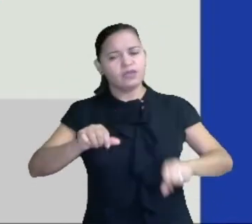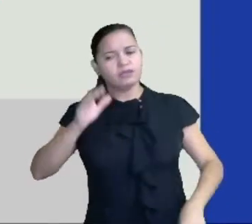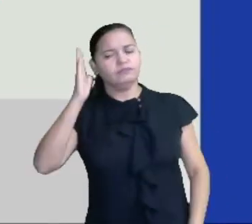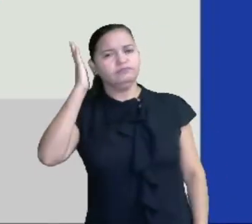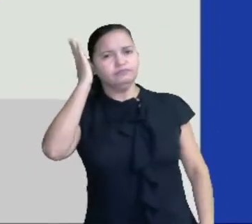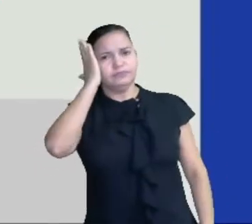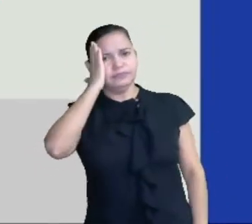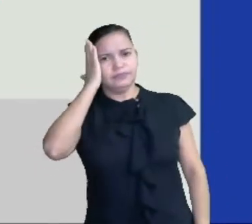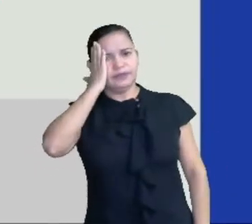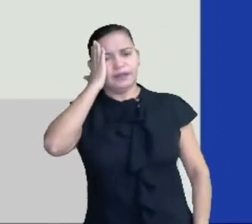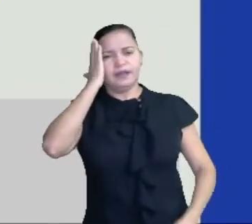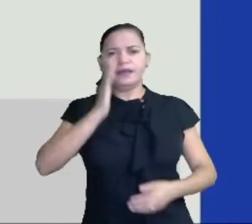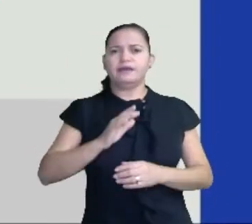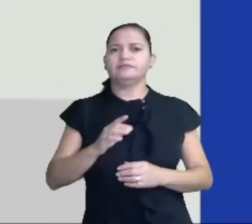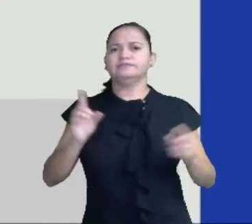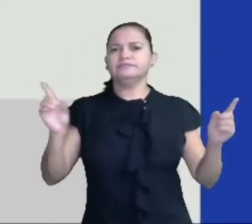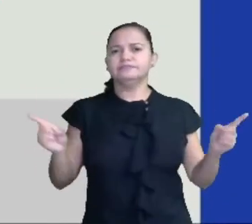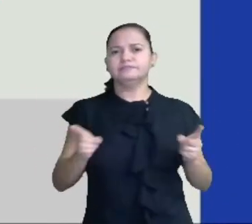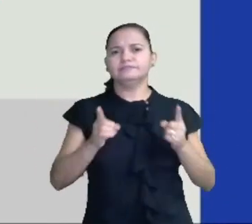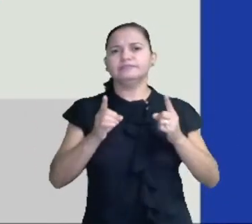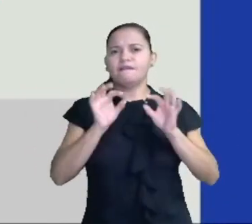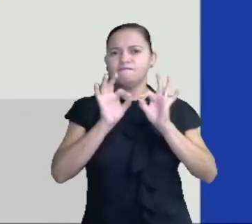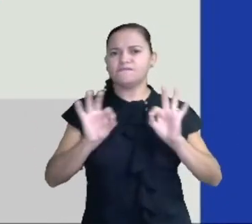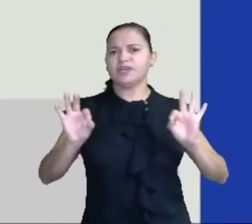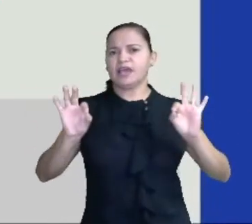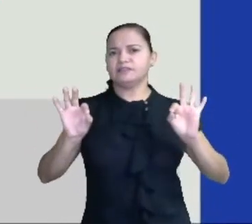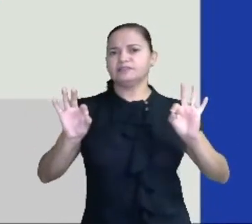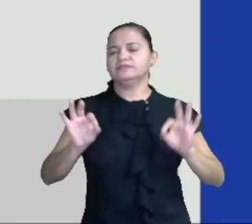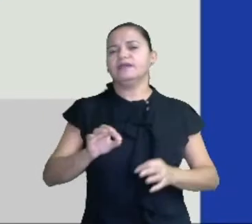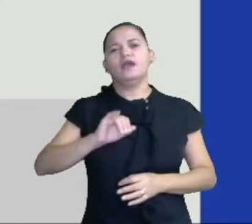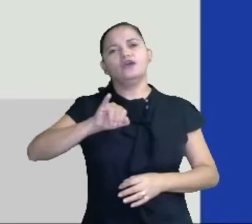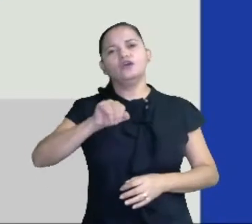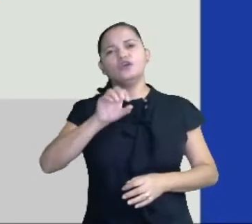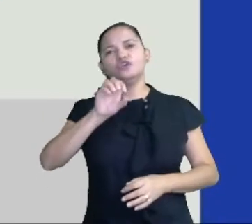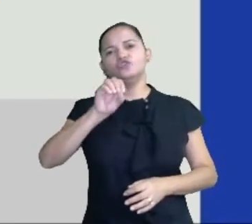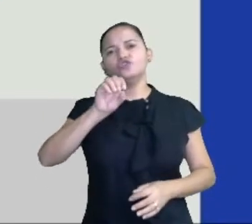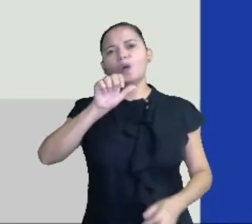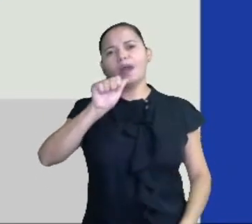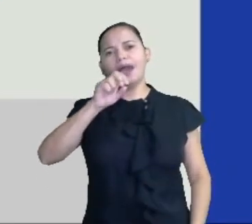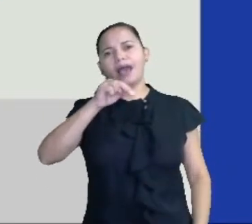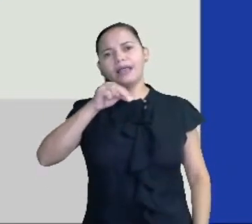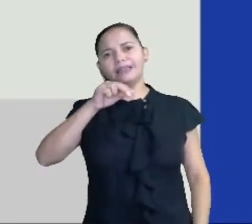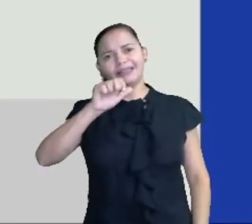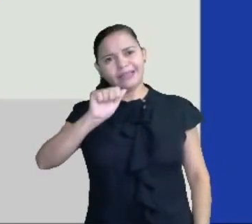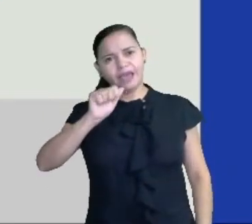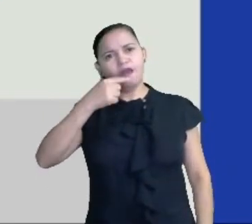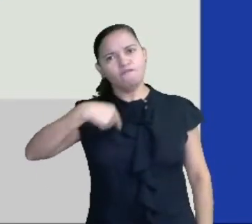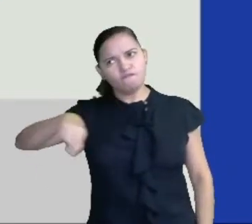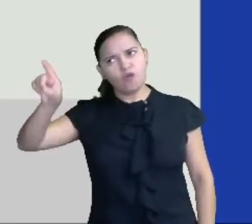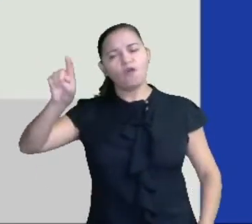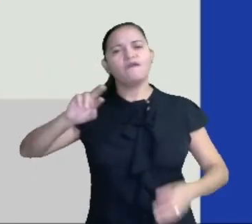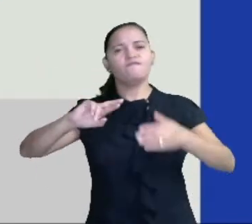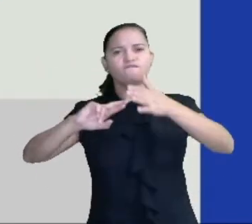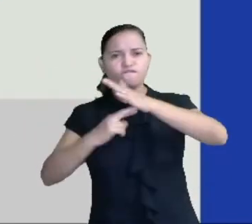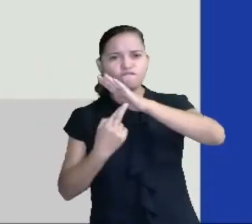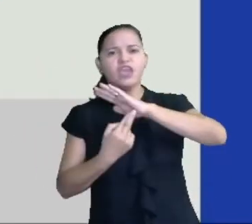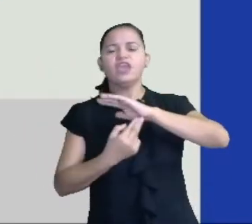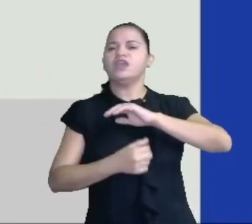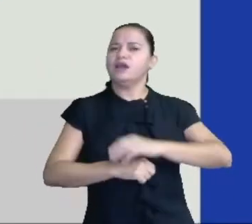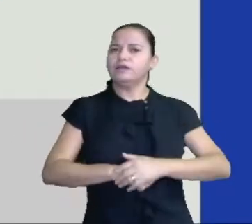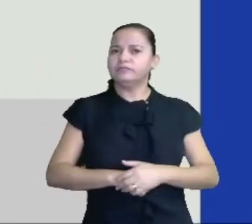nessa pequena frase, que Joana foi à feira. Todo mundo sabe que Joana foi à feira. Até porque está